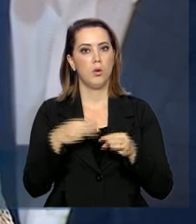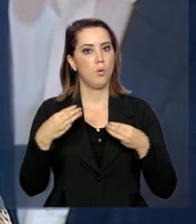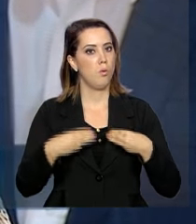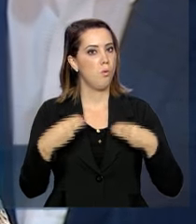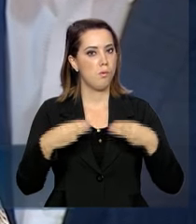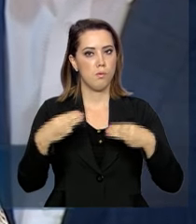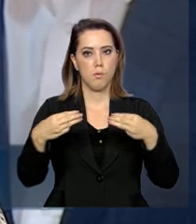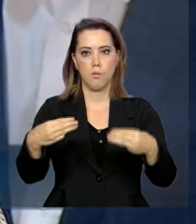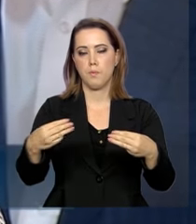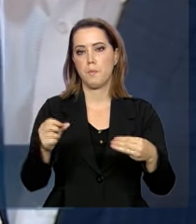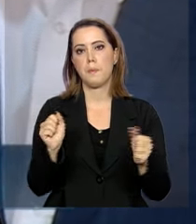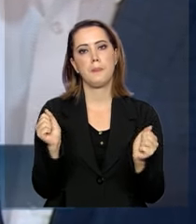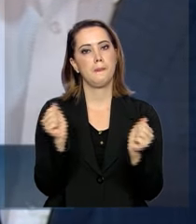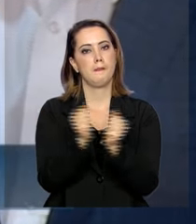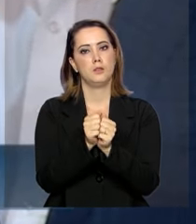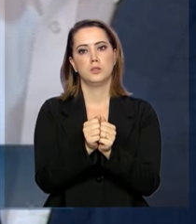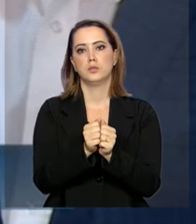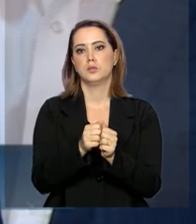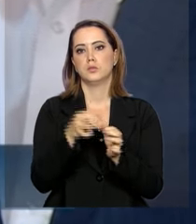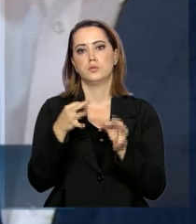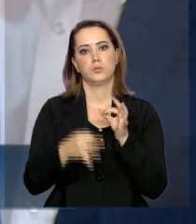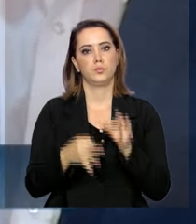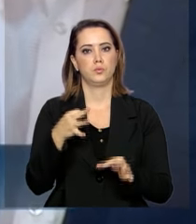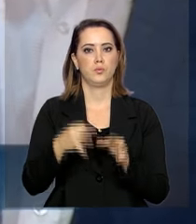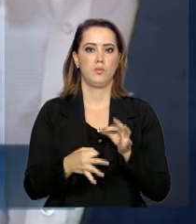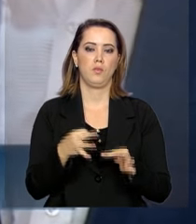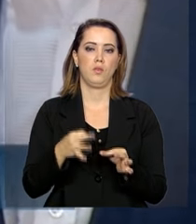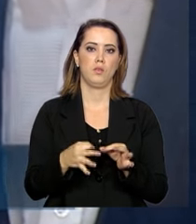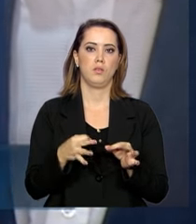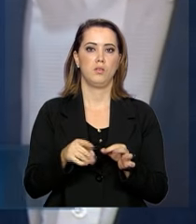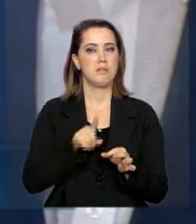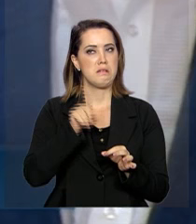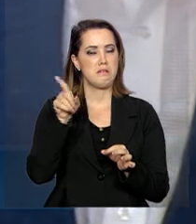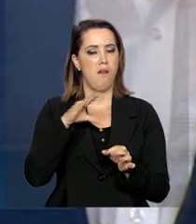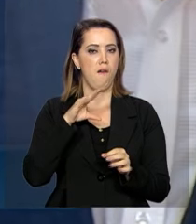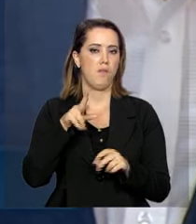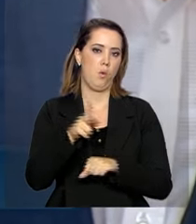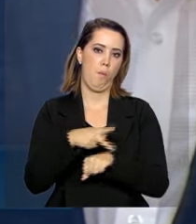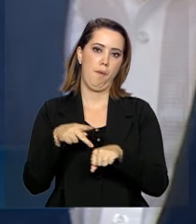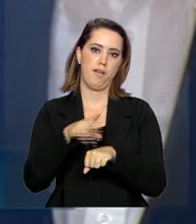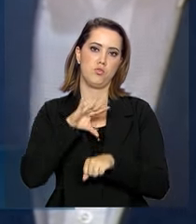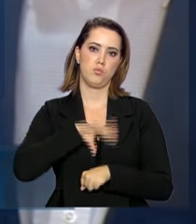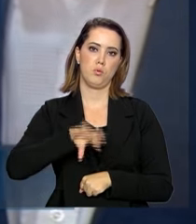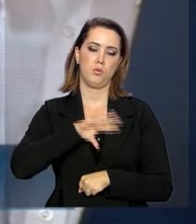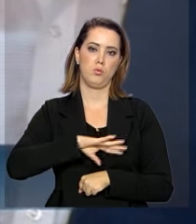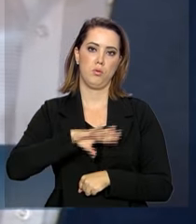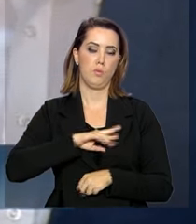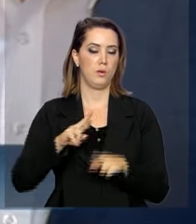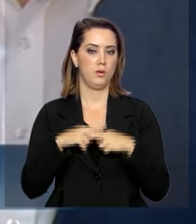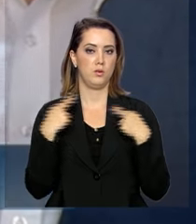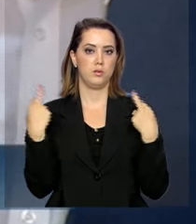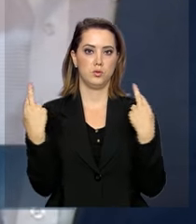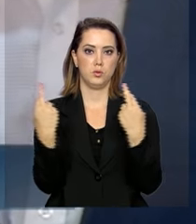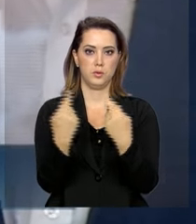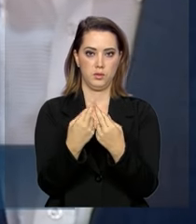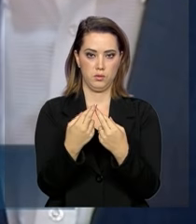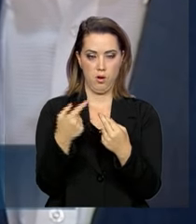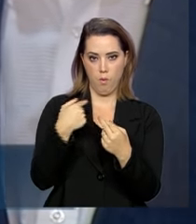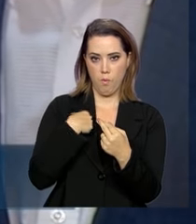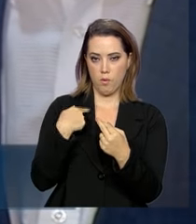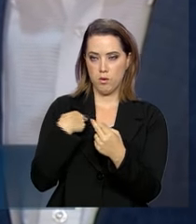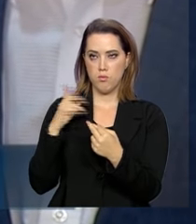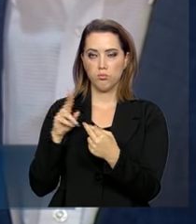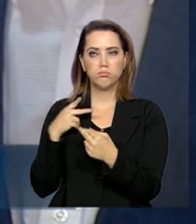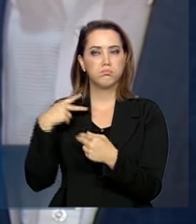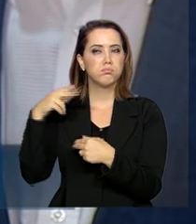do Supremo Tribunal, juntamente com o ministro Cardoso, estavam em Coimbra, numa reunião. E eu estava indo para